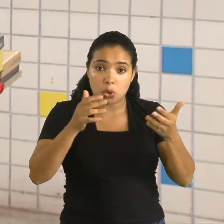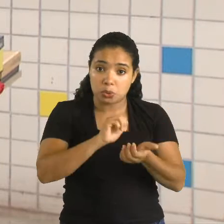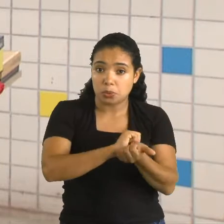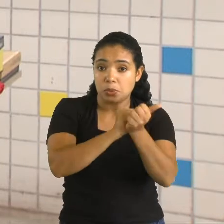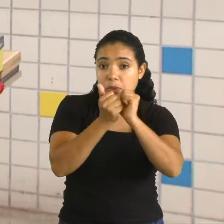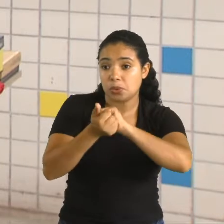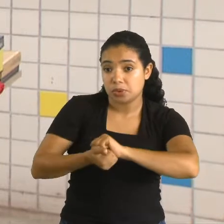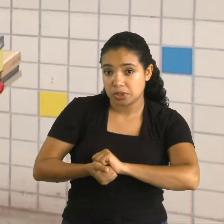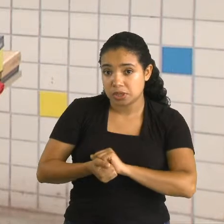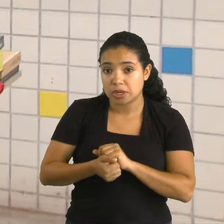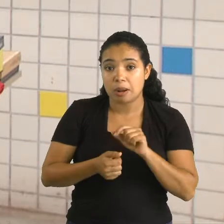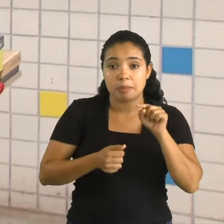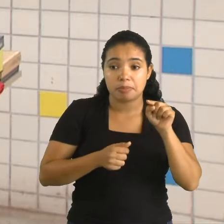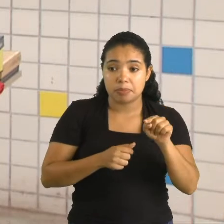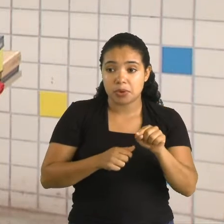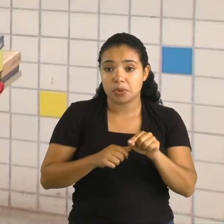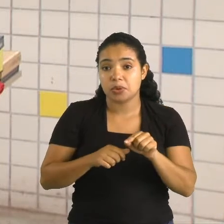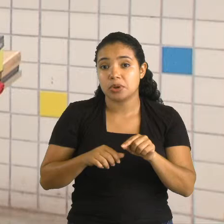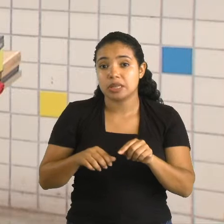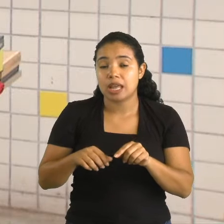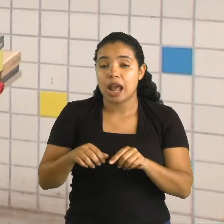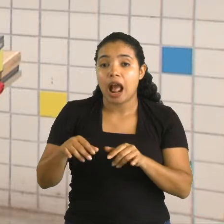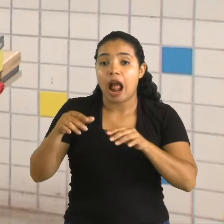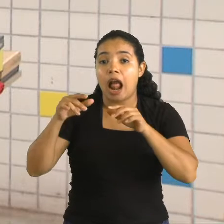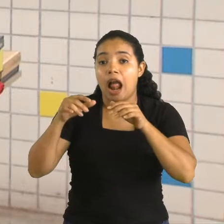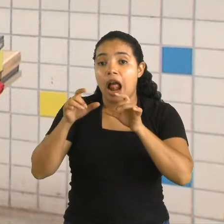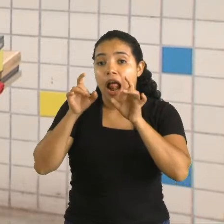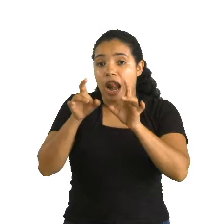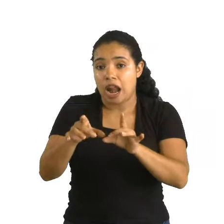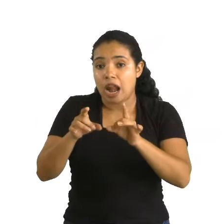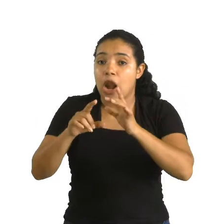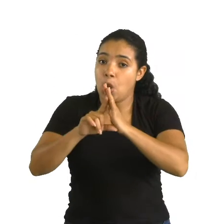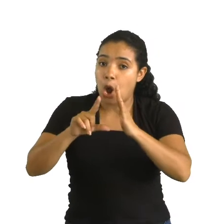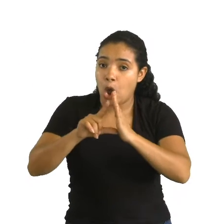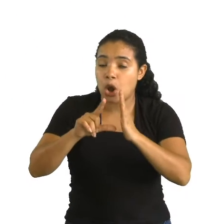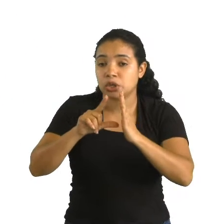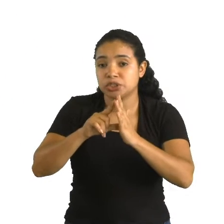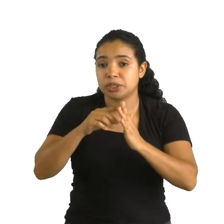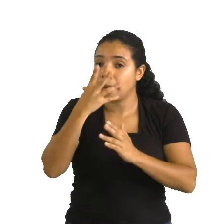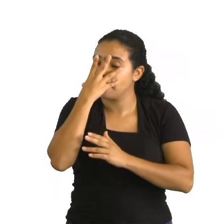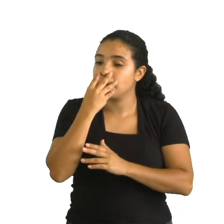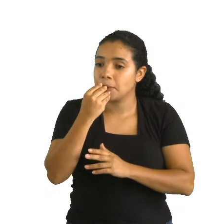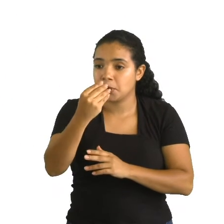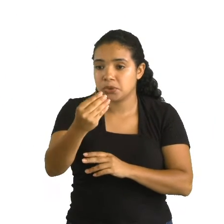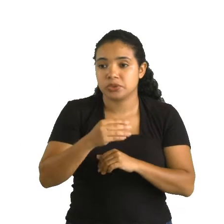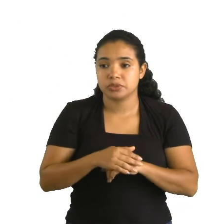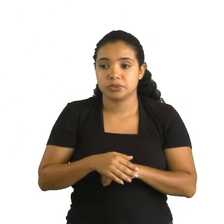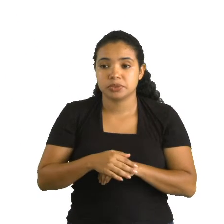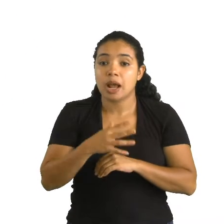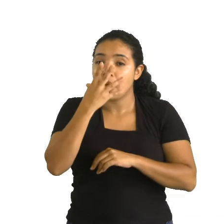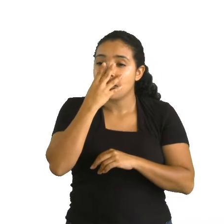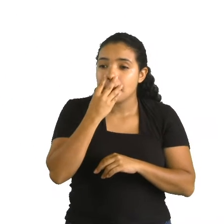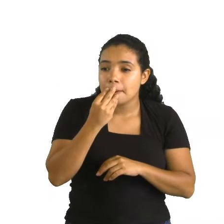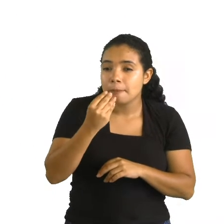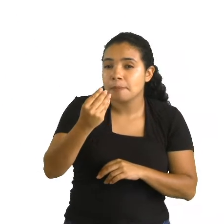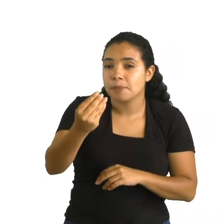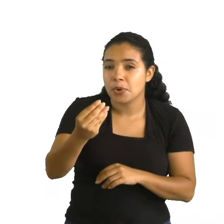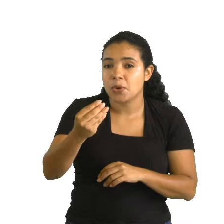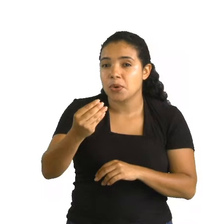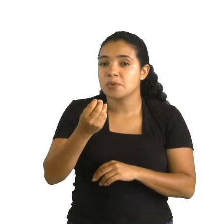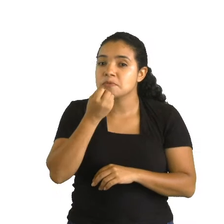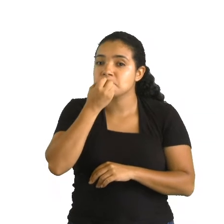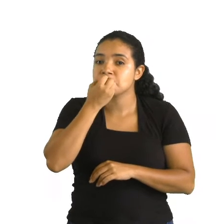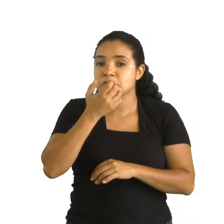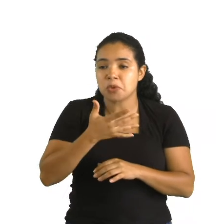do conto A Loja da Dona Raposa, de Hard Guedes. Raposa é um animal muito sabido e muito bom de